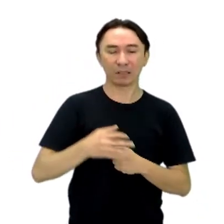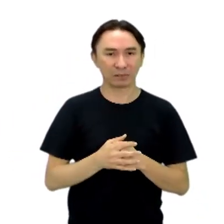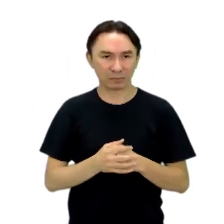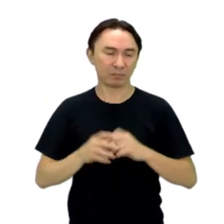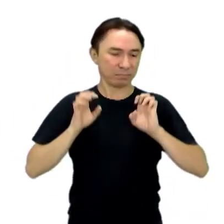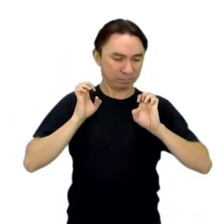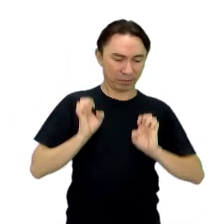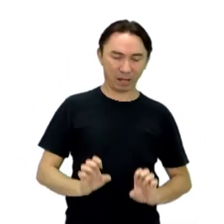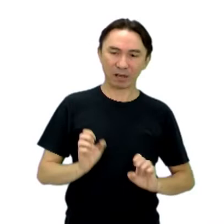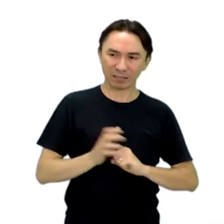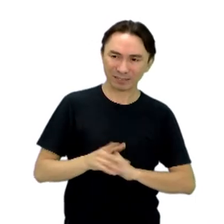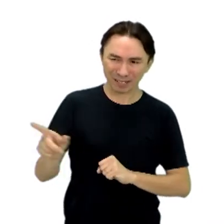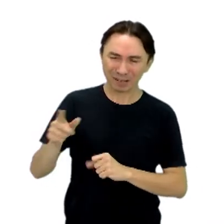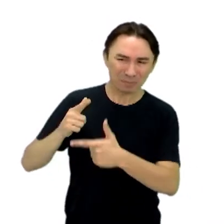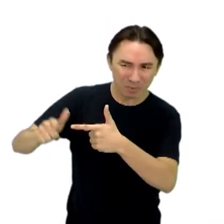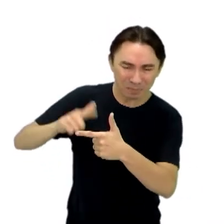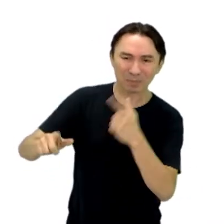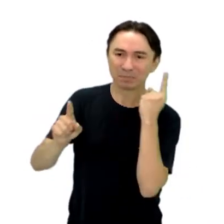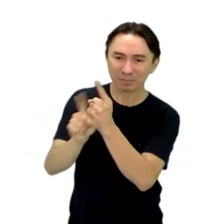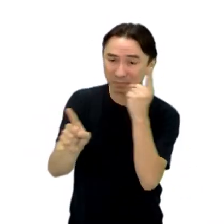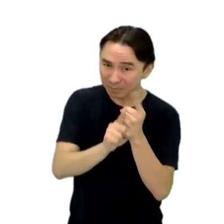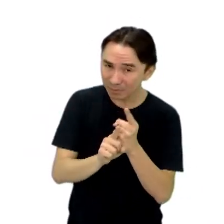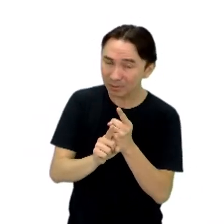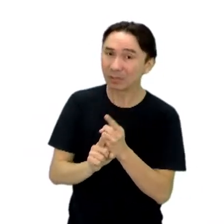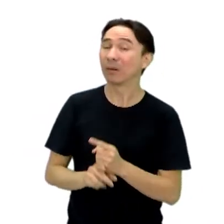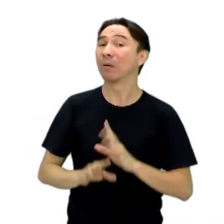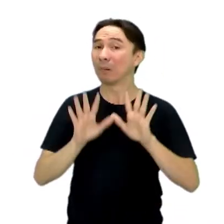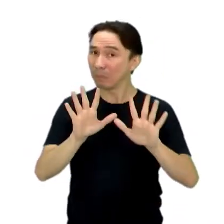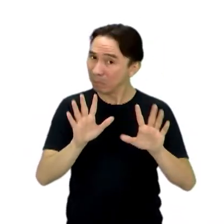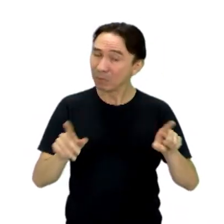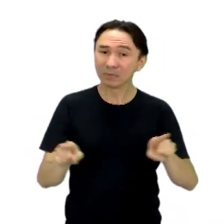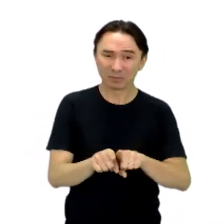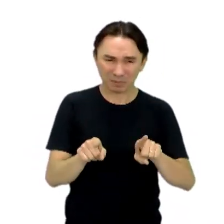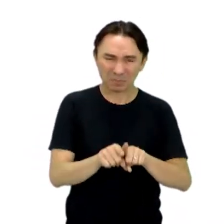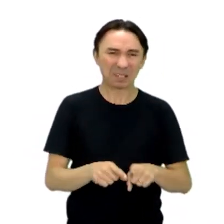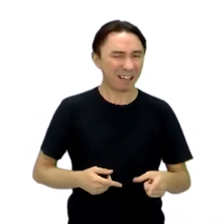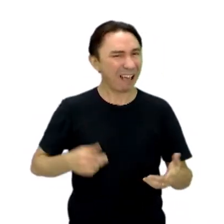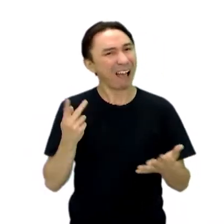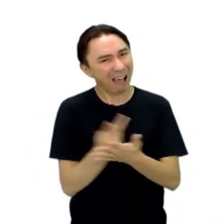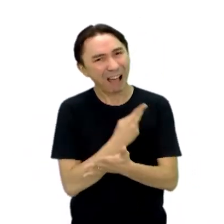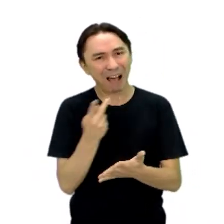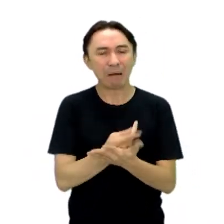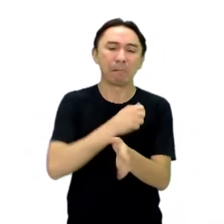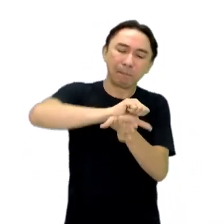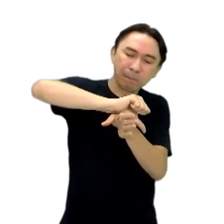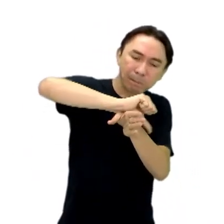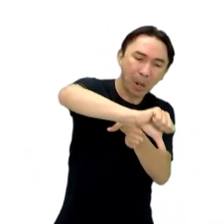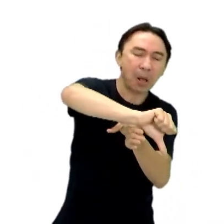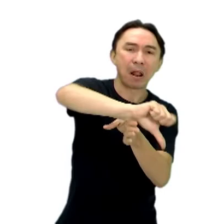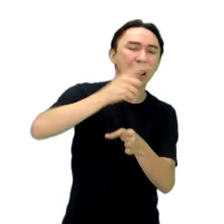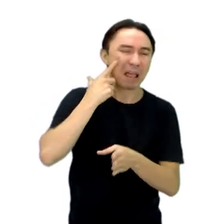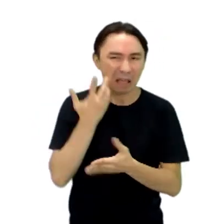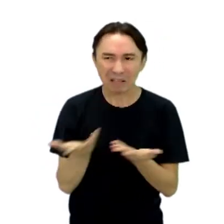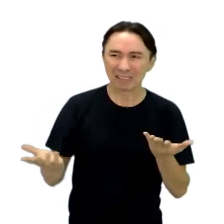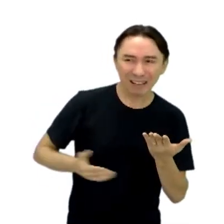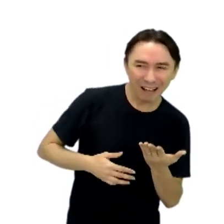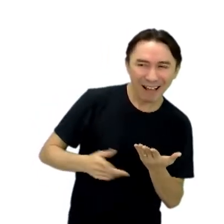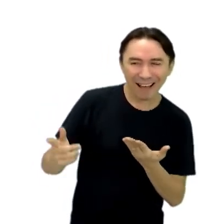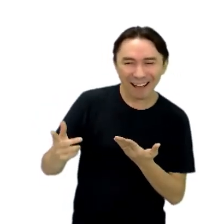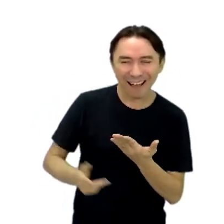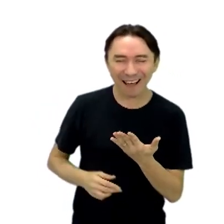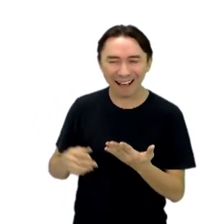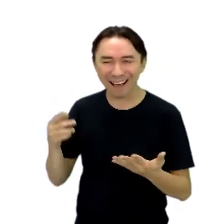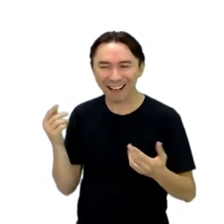da rede para ajudar no seu conserto, quanto agir de uma forma antiética e ilegal, aproveitando essas falhas para